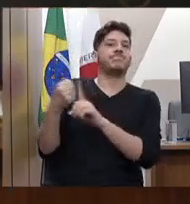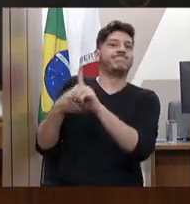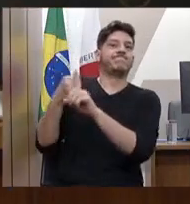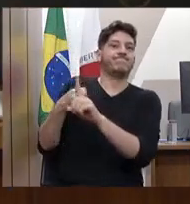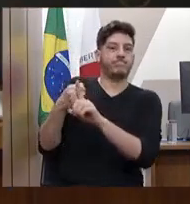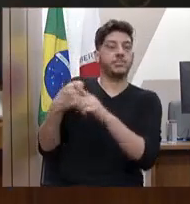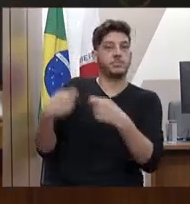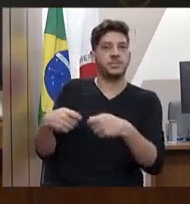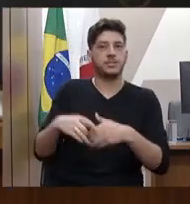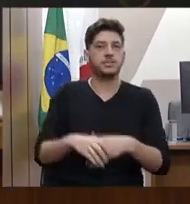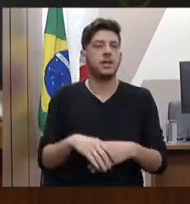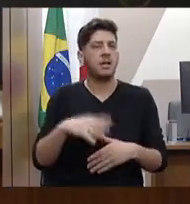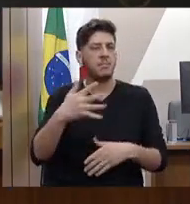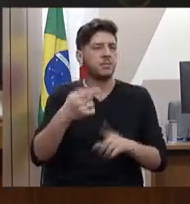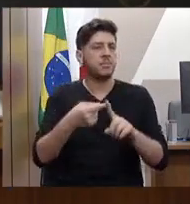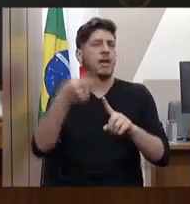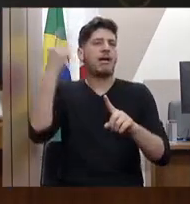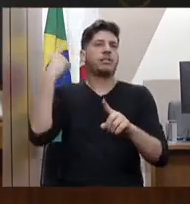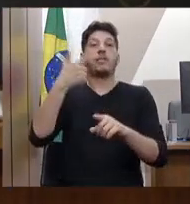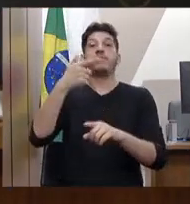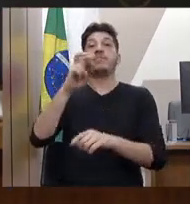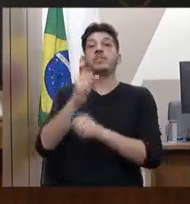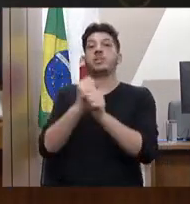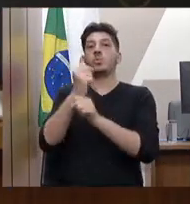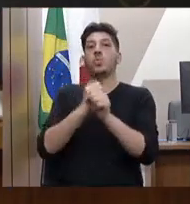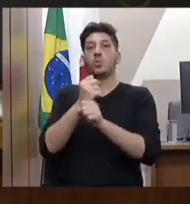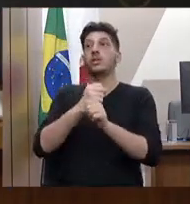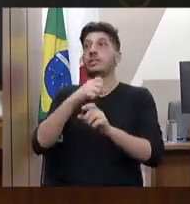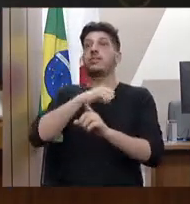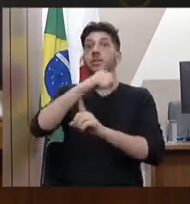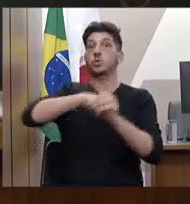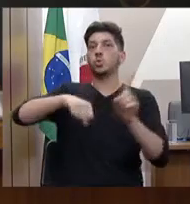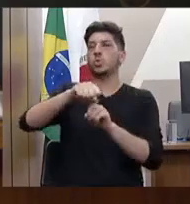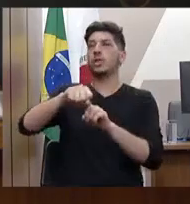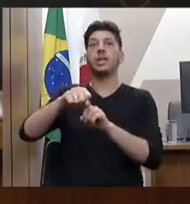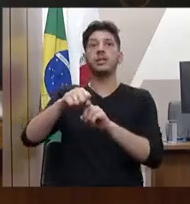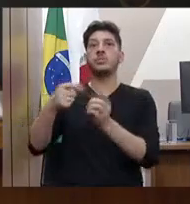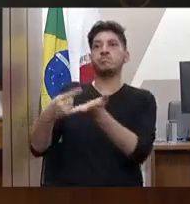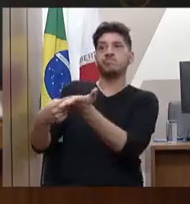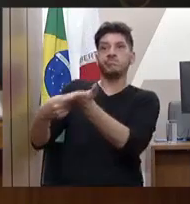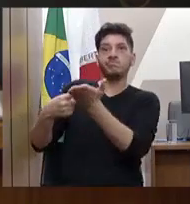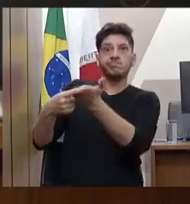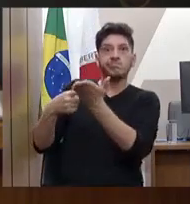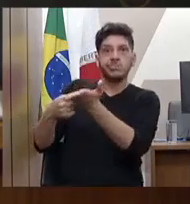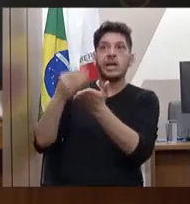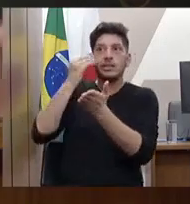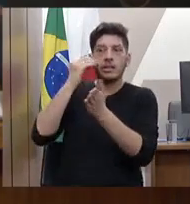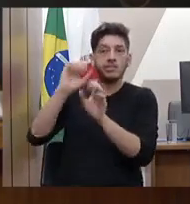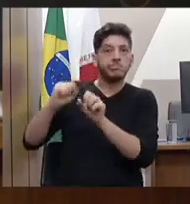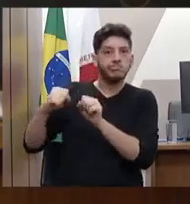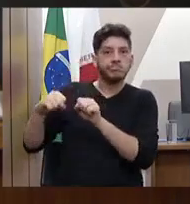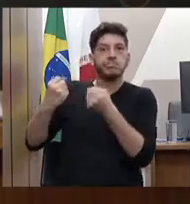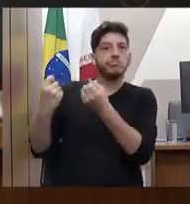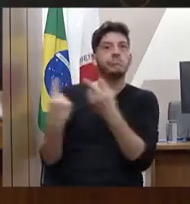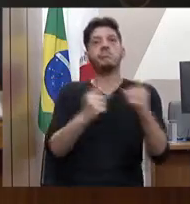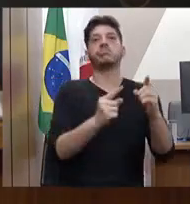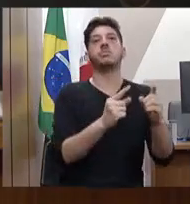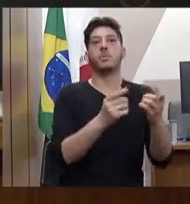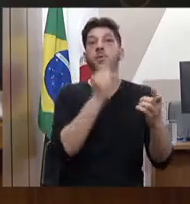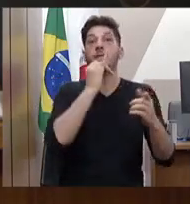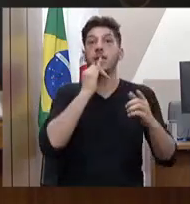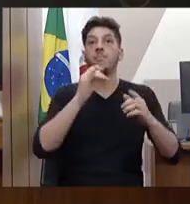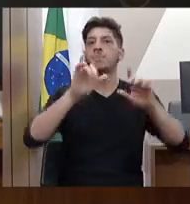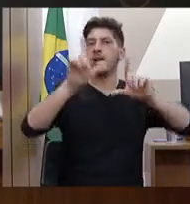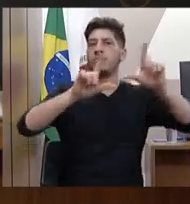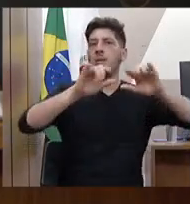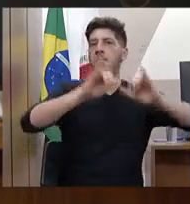atrás né houve o envolvimento de toda a sociedade para combater o tabagismo a partir de tirar propagandas na